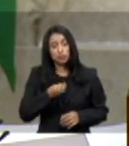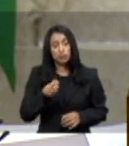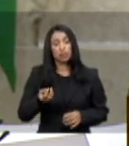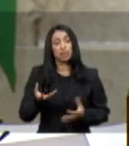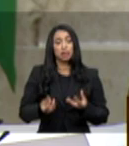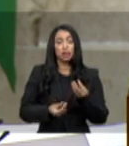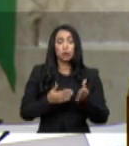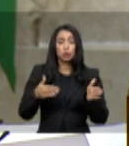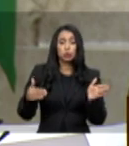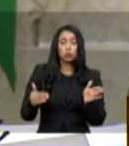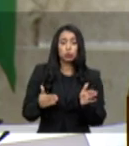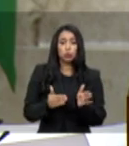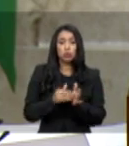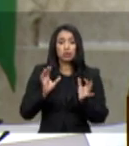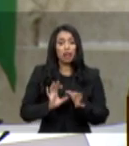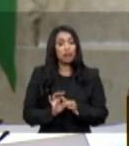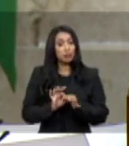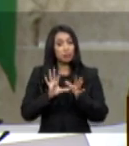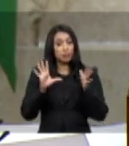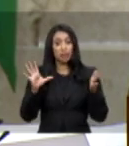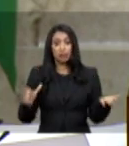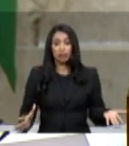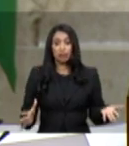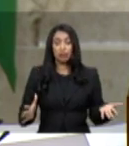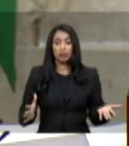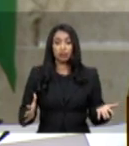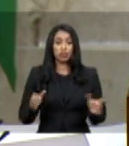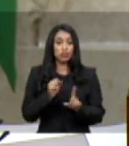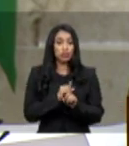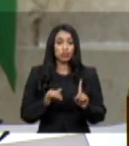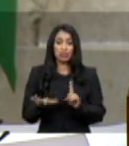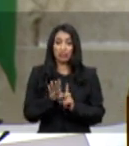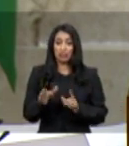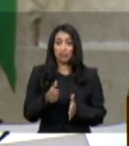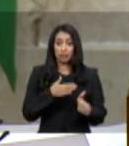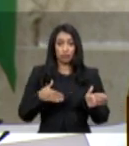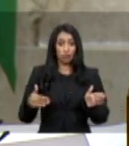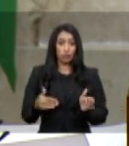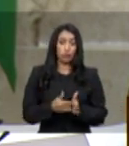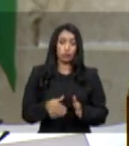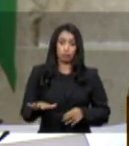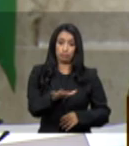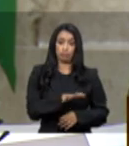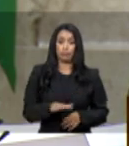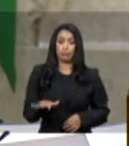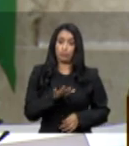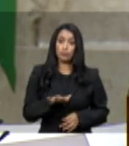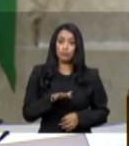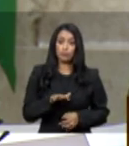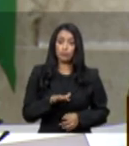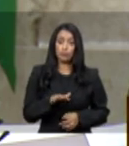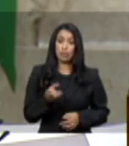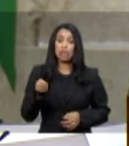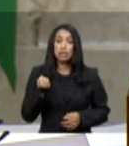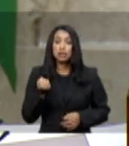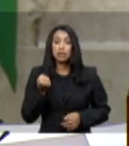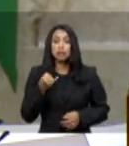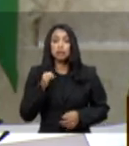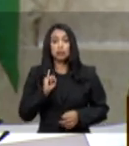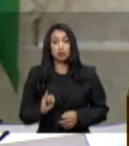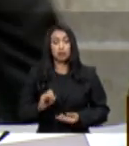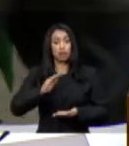justapostas as liberdades na nossa sociedade se o